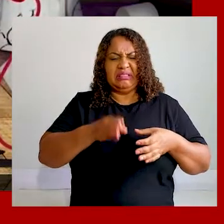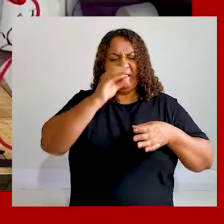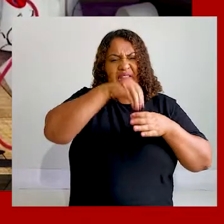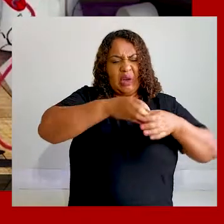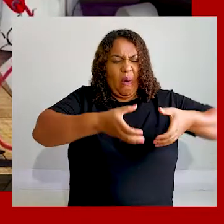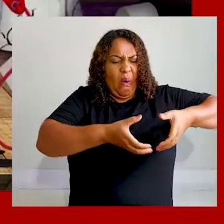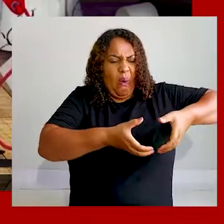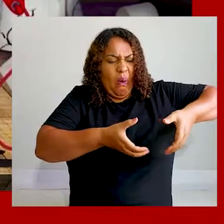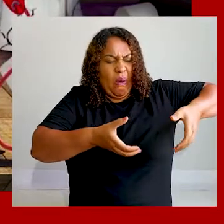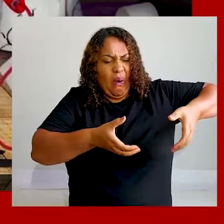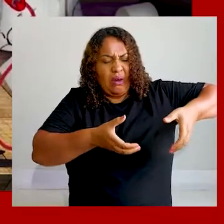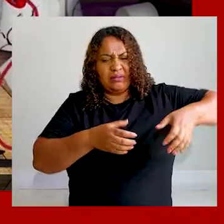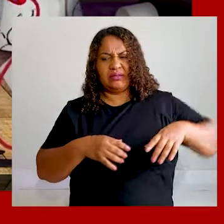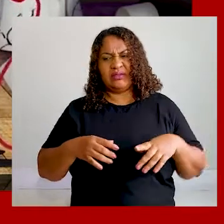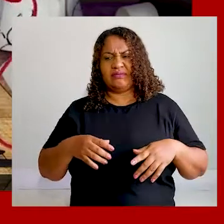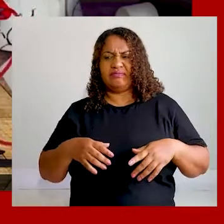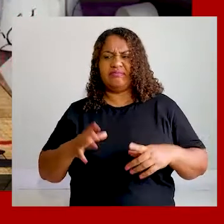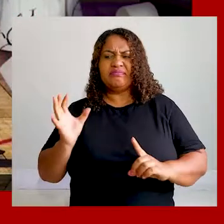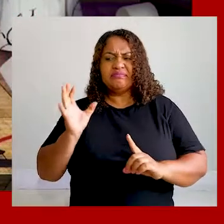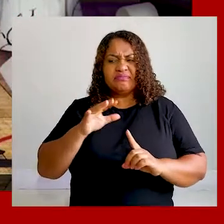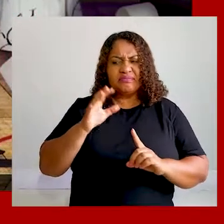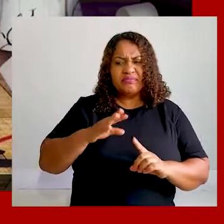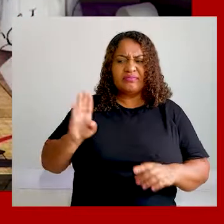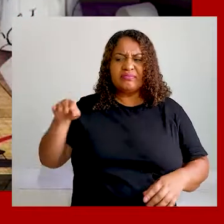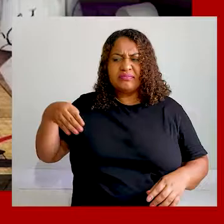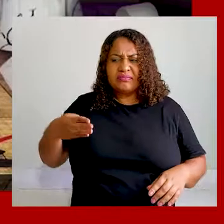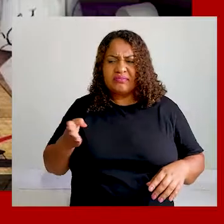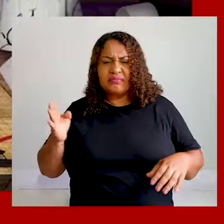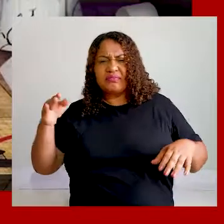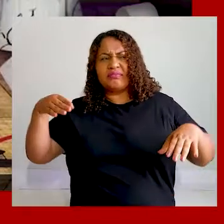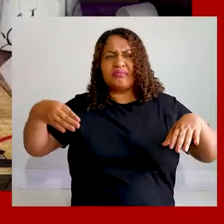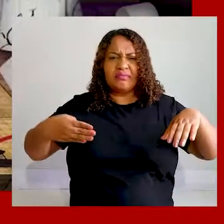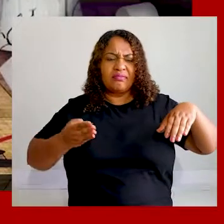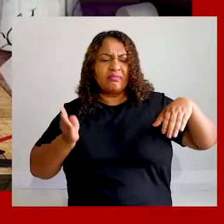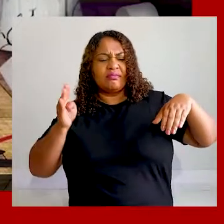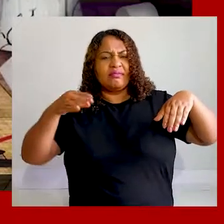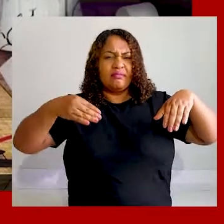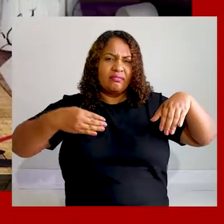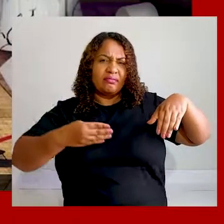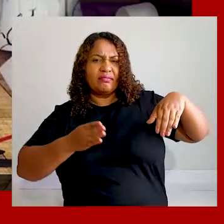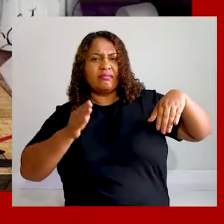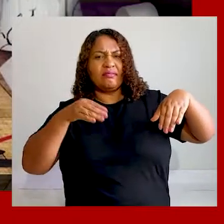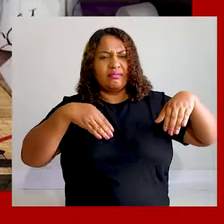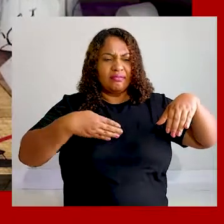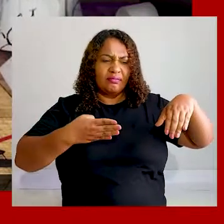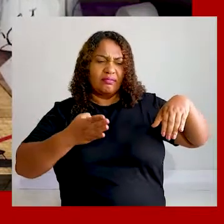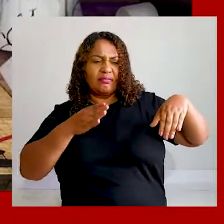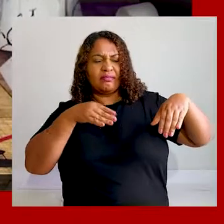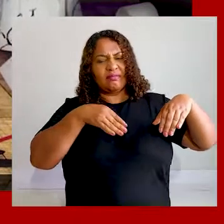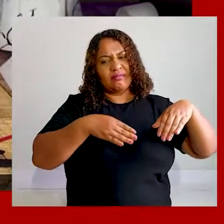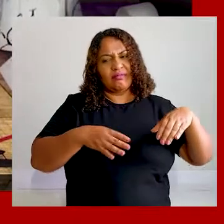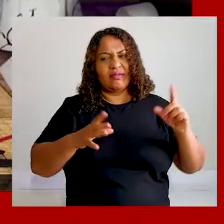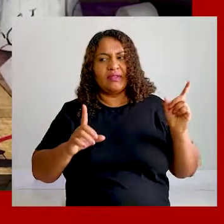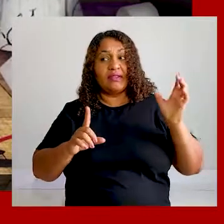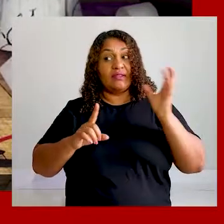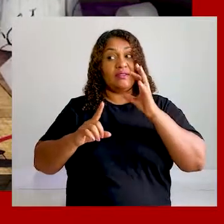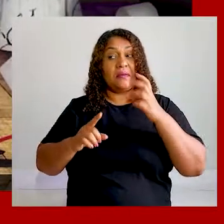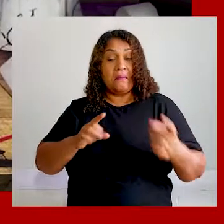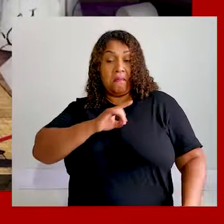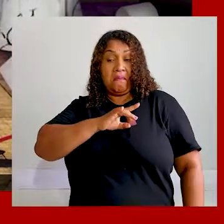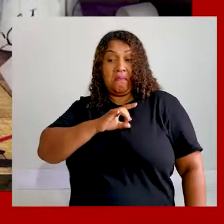um cano, tentando atrair nosso herói para a morte, enquanto lhe botava